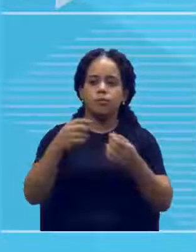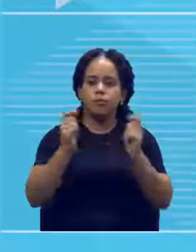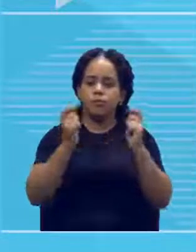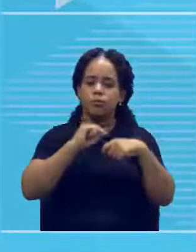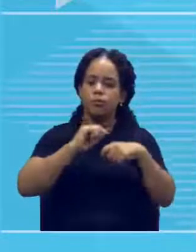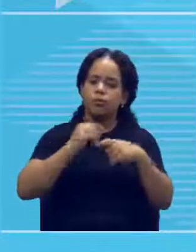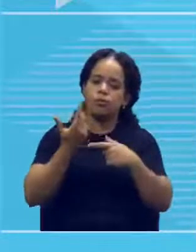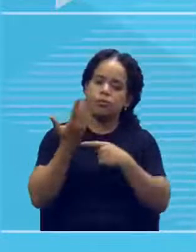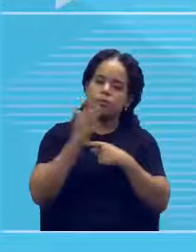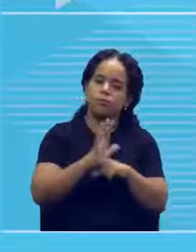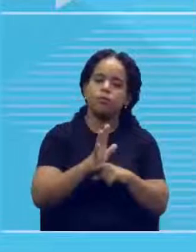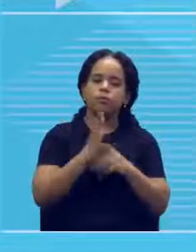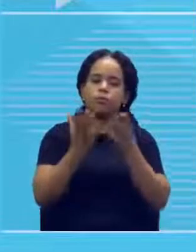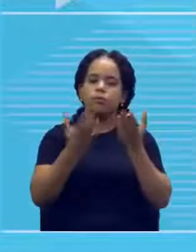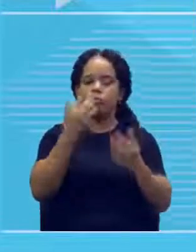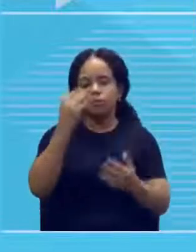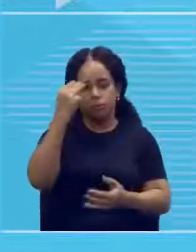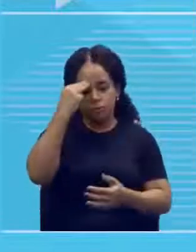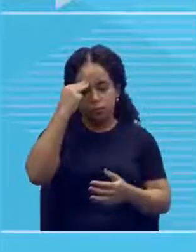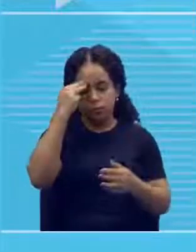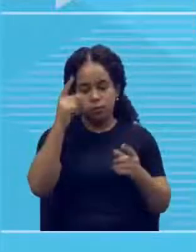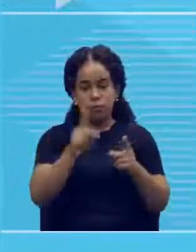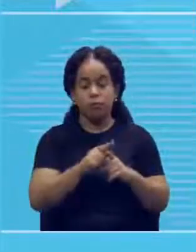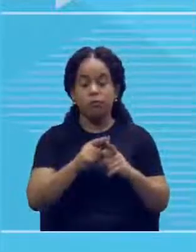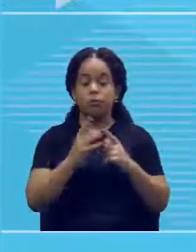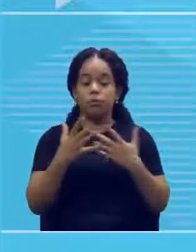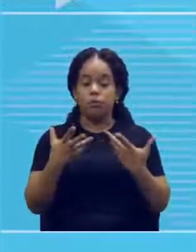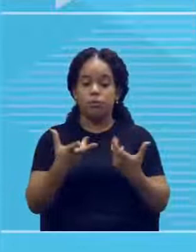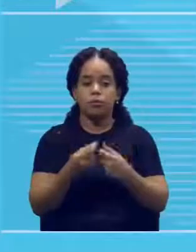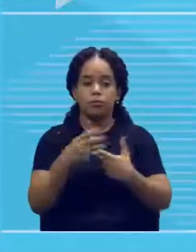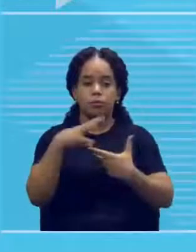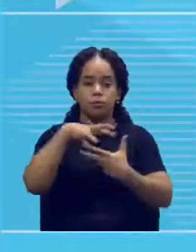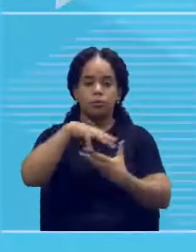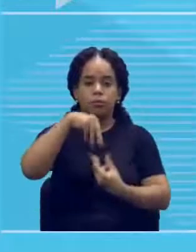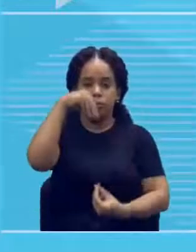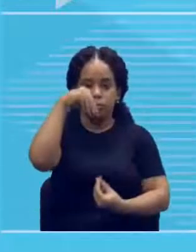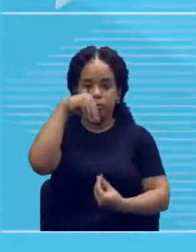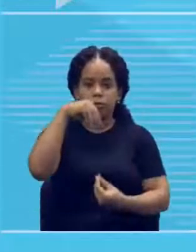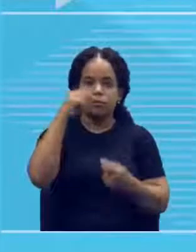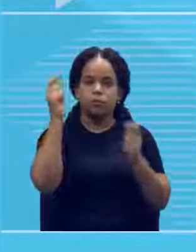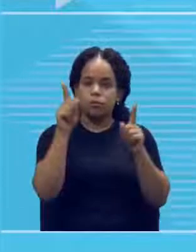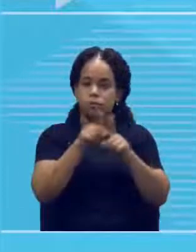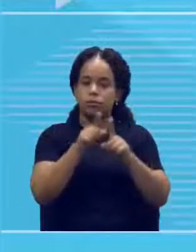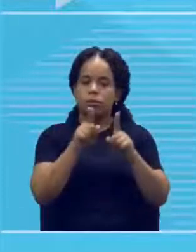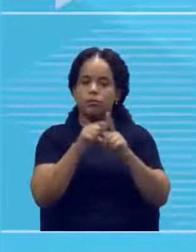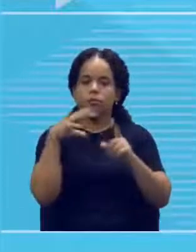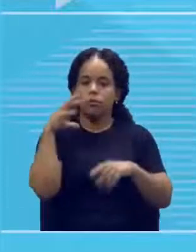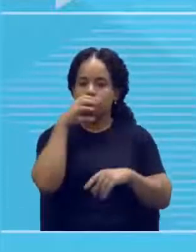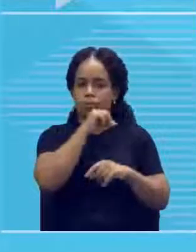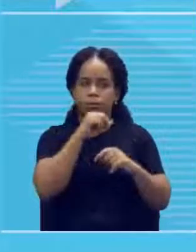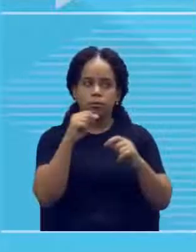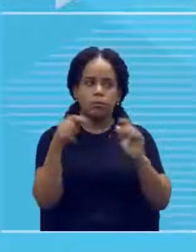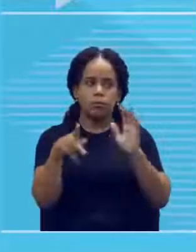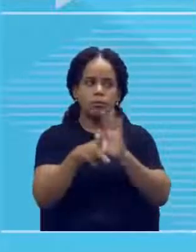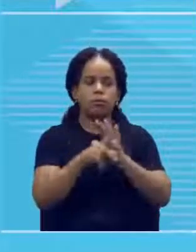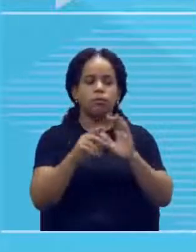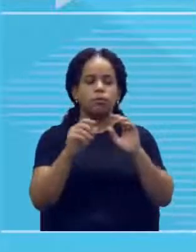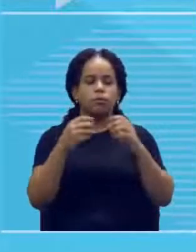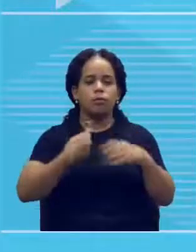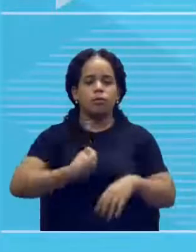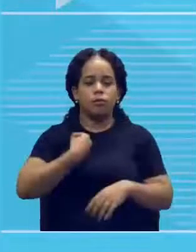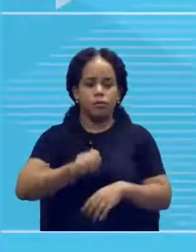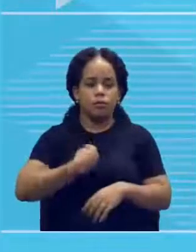aprimoramento do espírito, como também daria a agilidade necessária para a vida militar. Pode deixar só no slide?